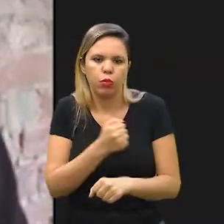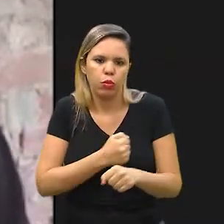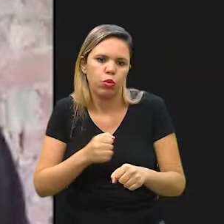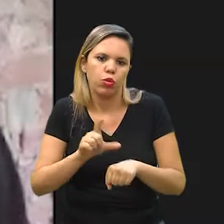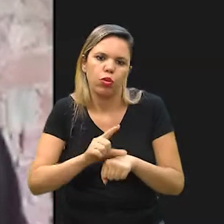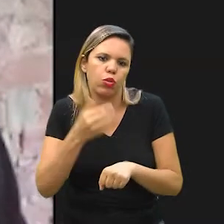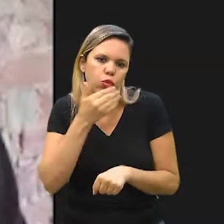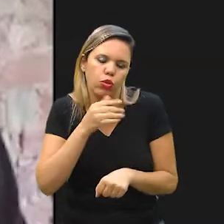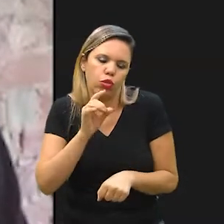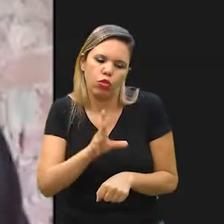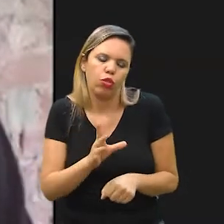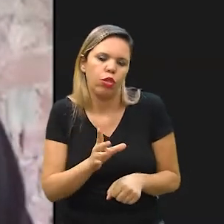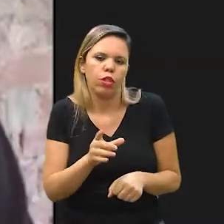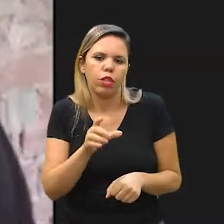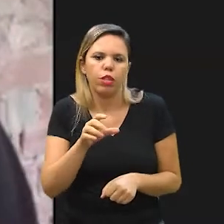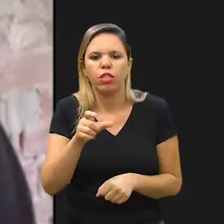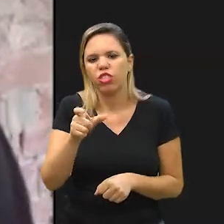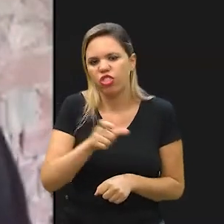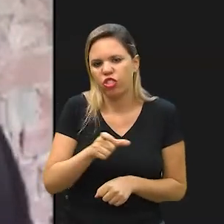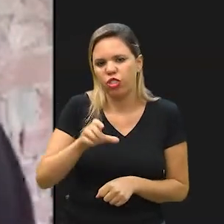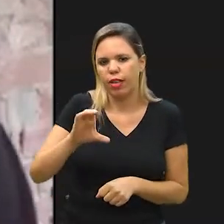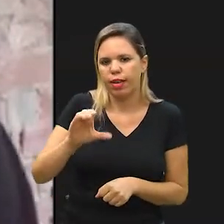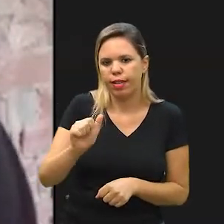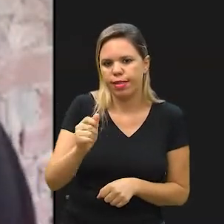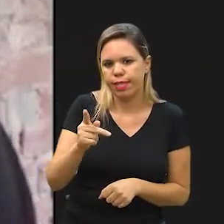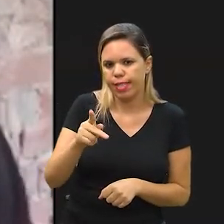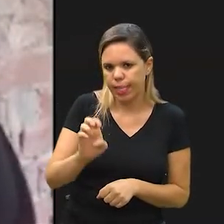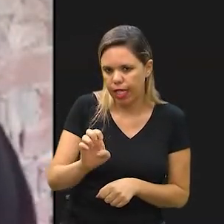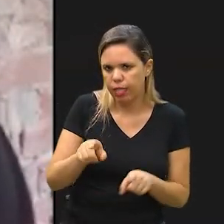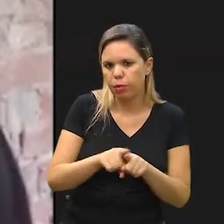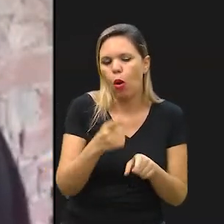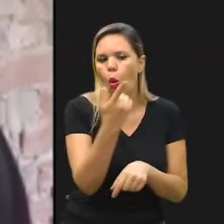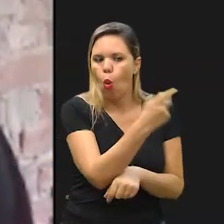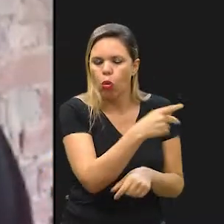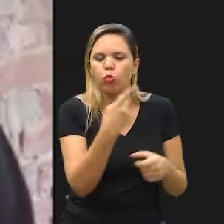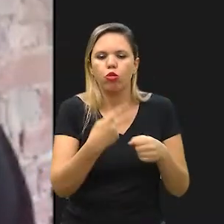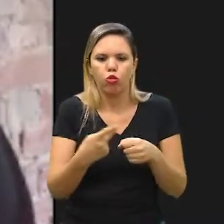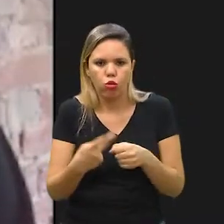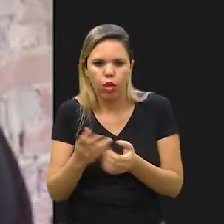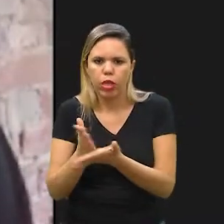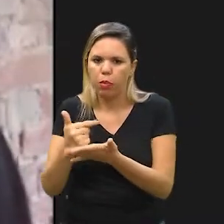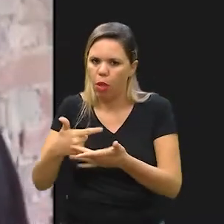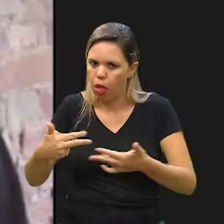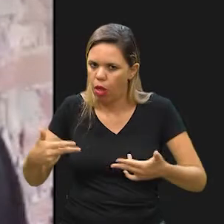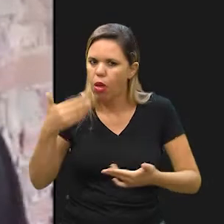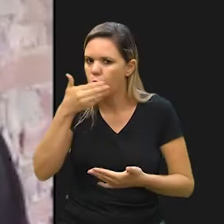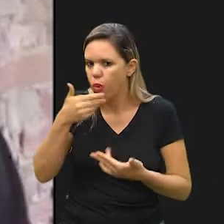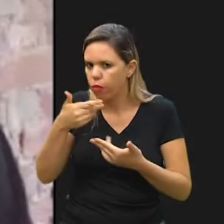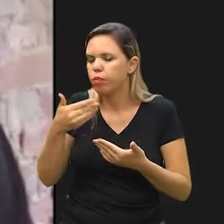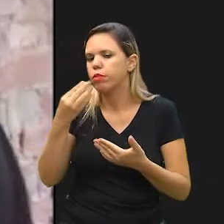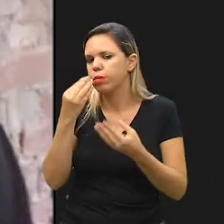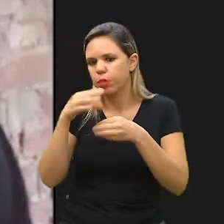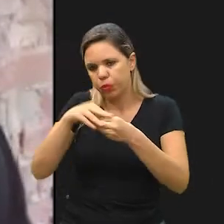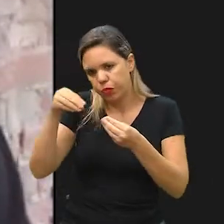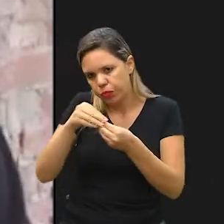ter só cheesecake, né? Então a gente tem que ter outros produtos também, né? Tem que ter bolo, a gente tem salgado,